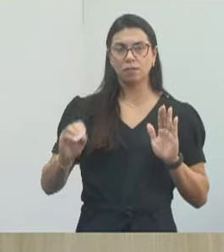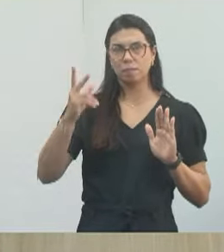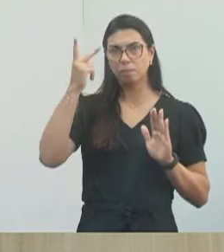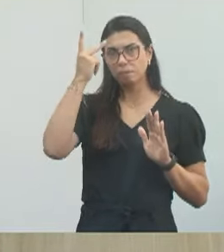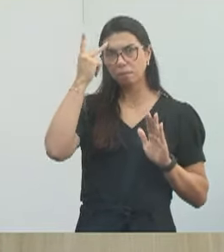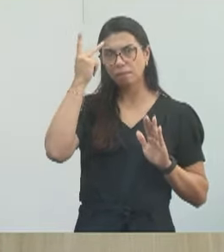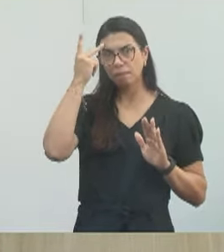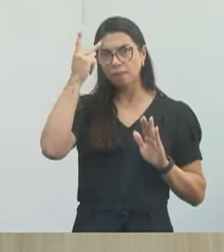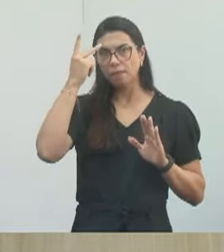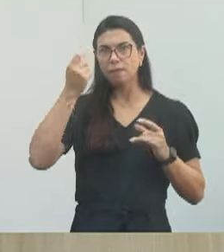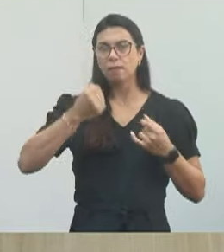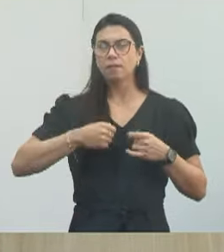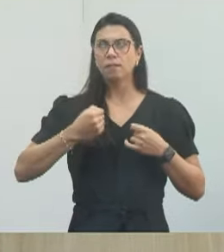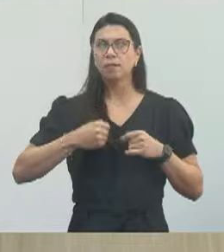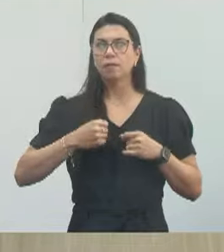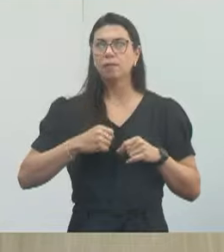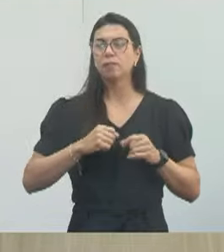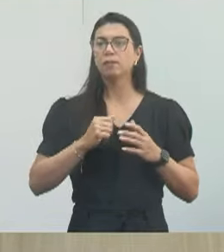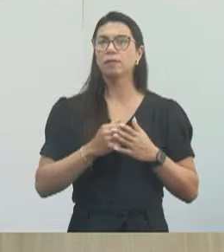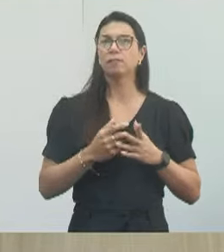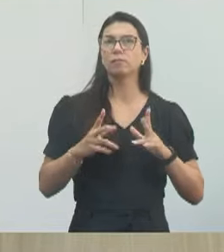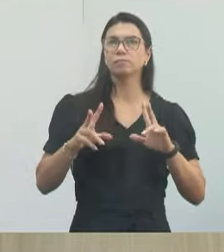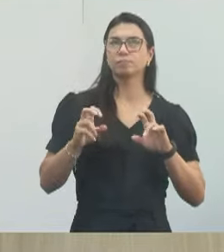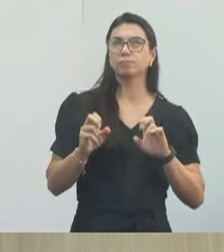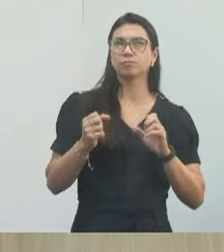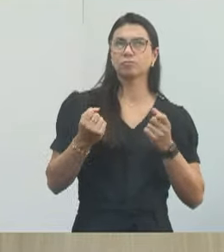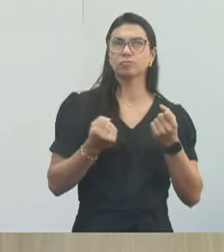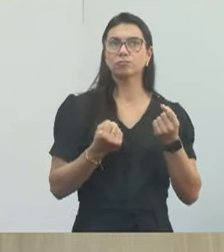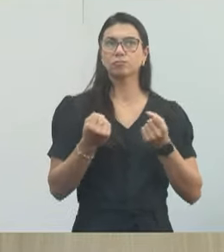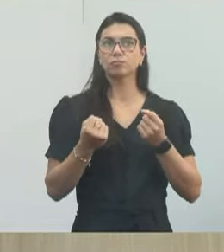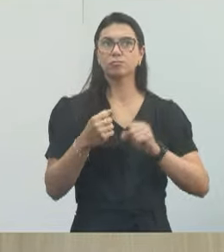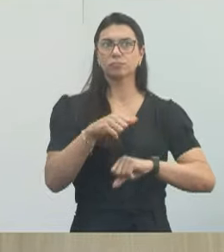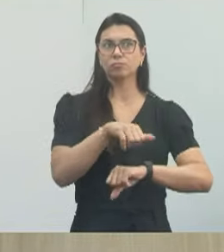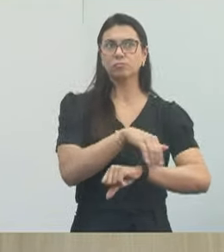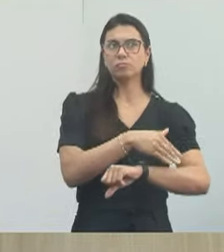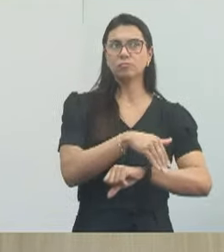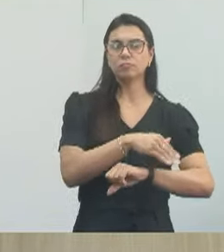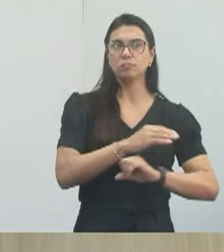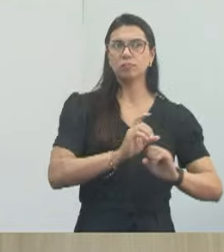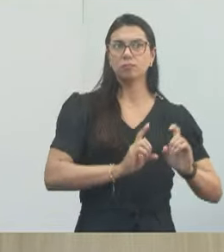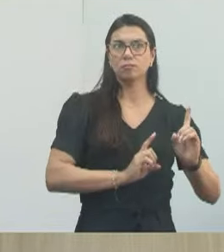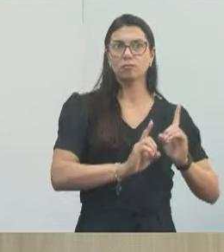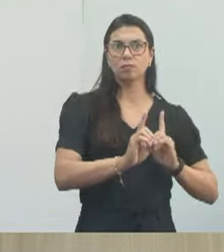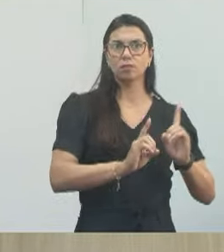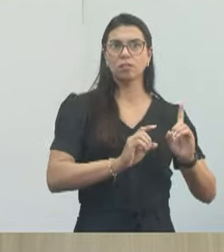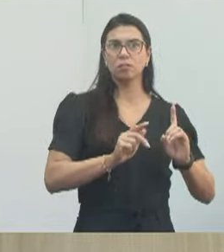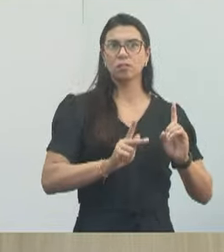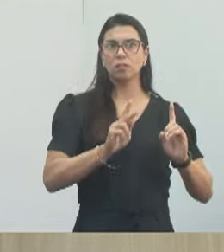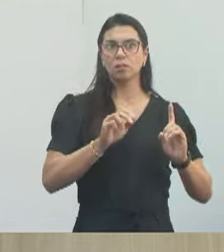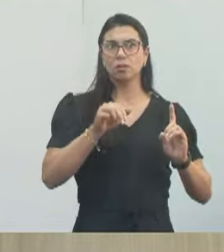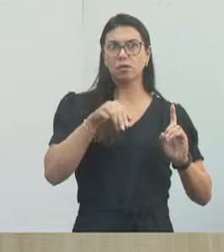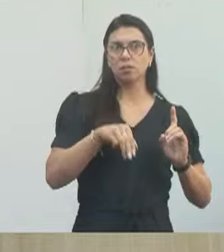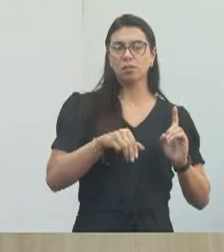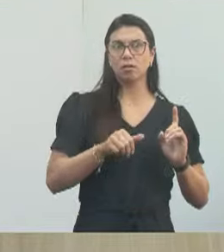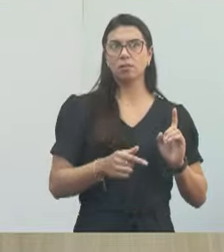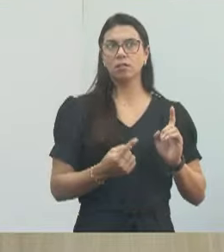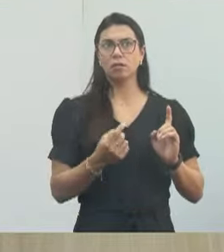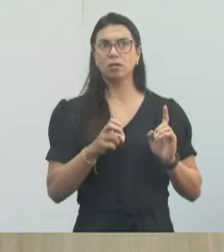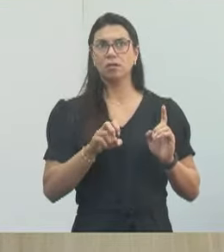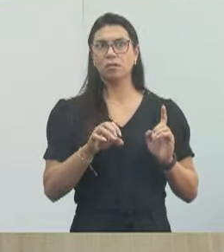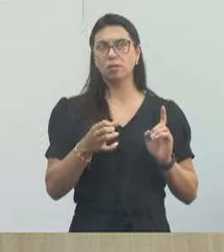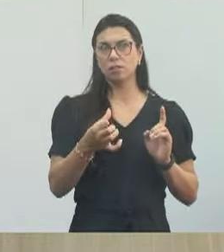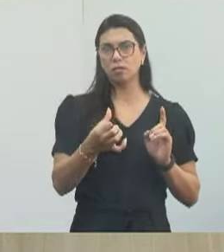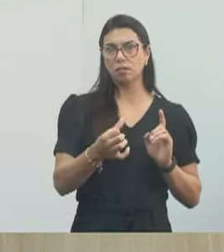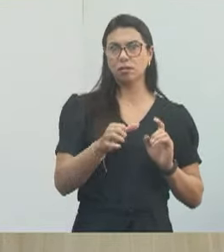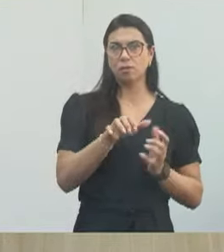esclarecimentos acerca do trânsito na Rodovia presente de utra qum 156 em